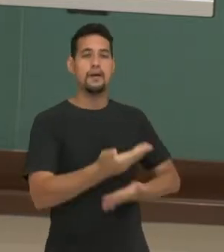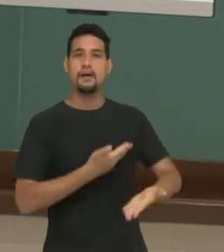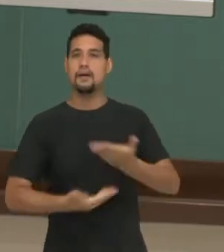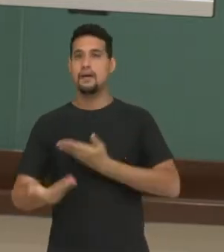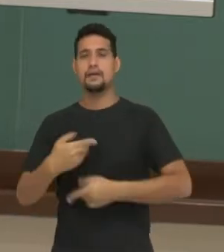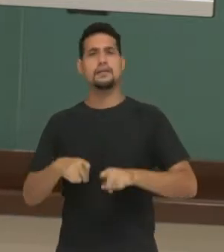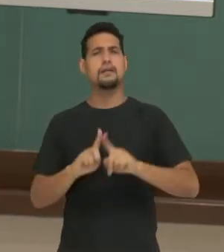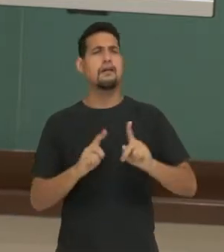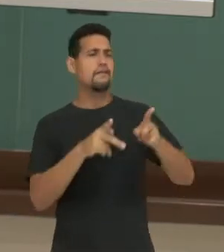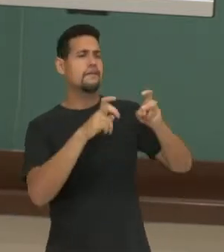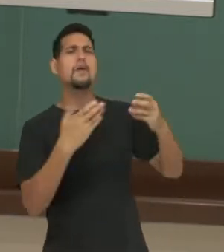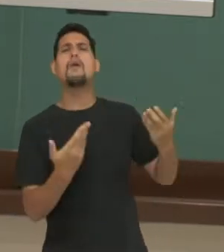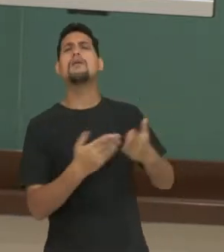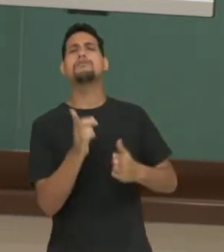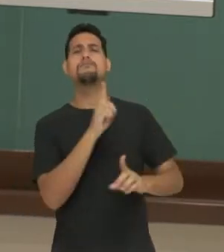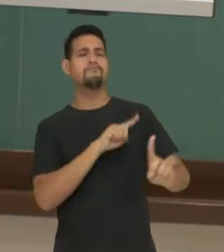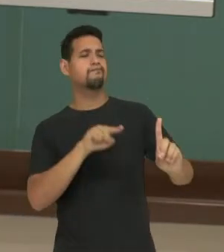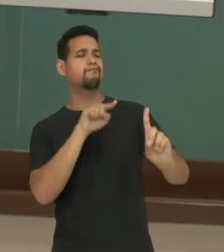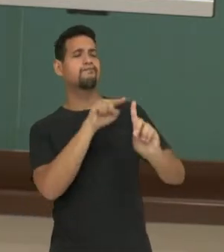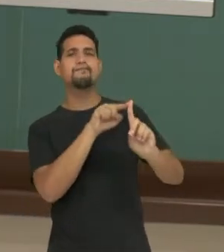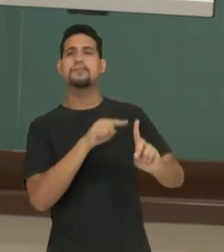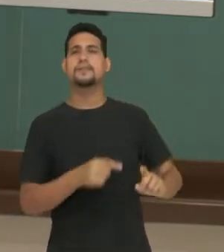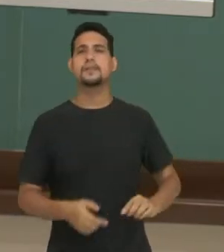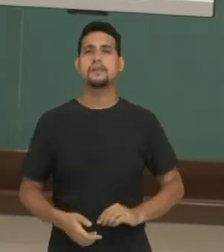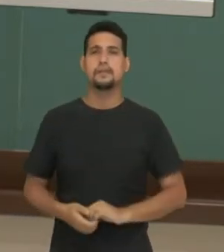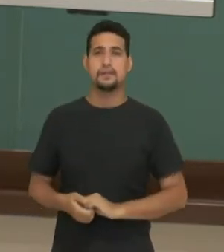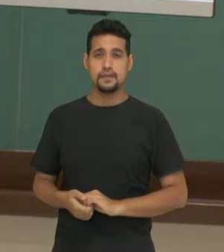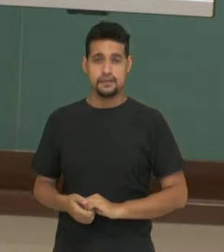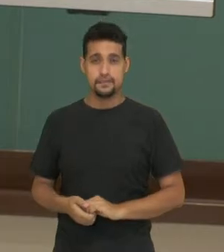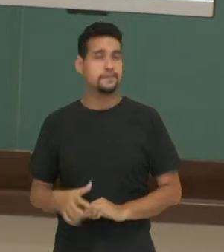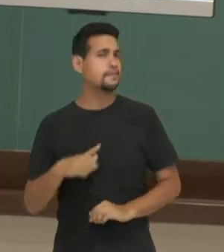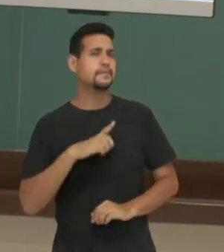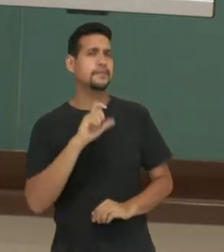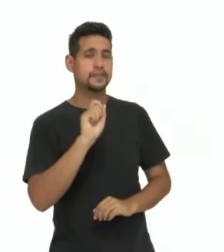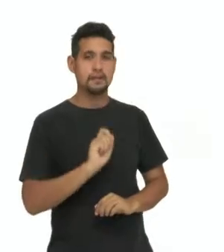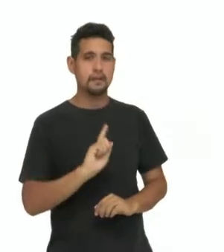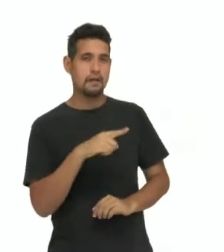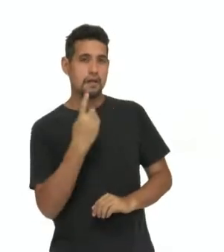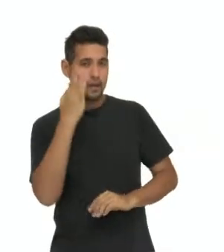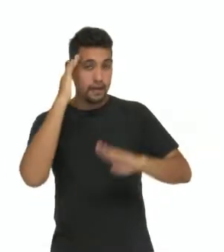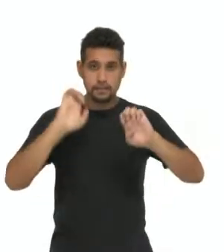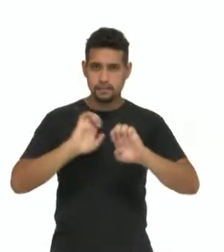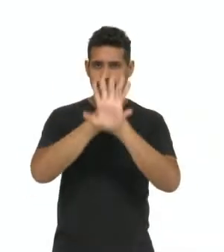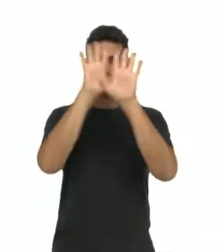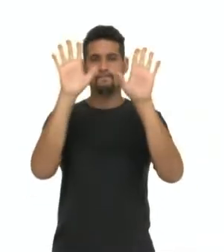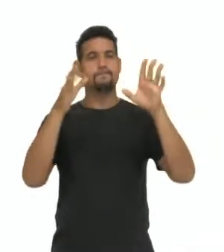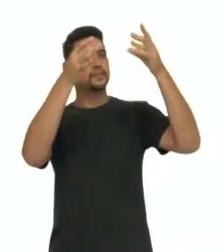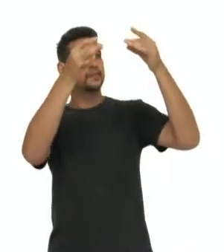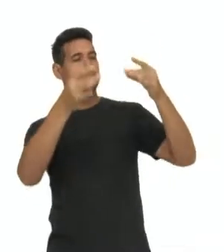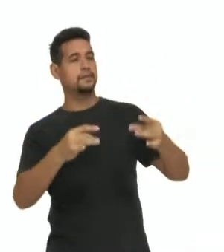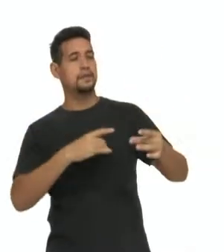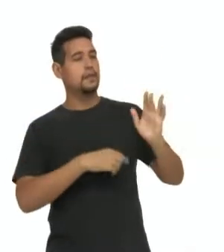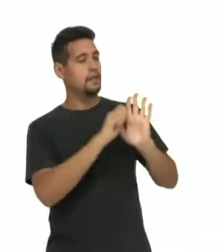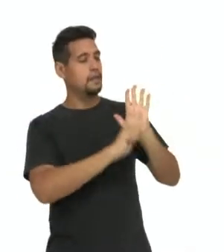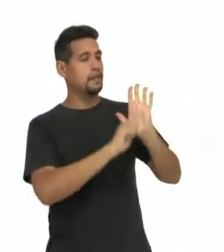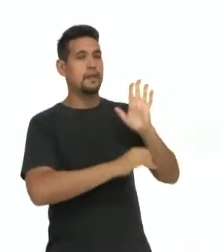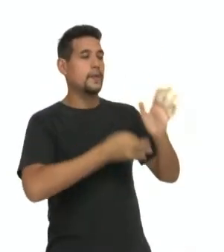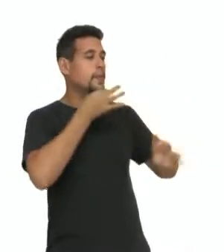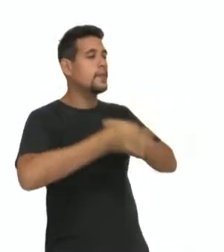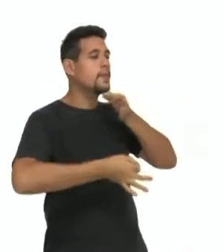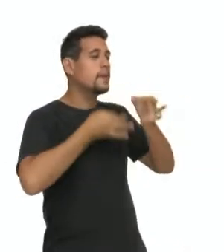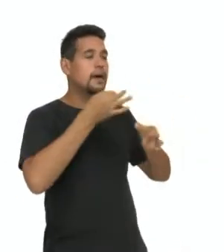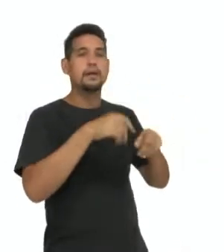e vamos ver quais são os nossos objetivos. Consistem em compreender os elementos que compõem um texto